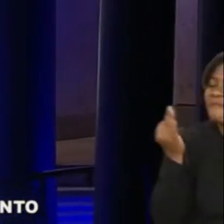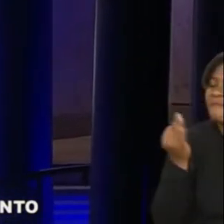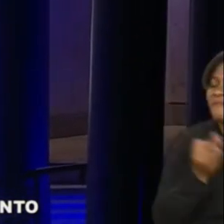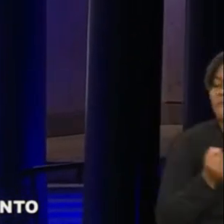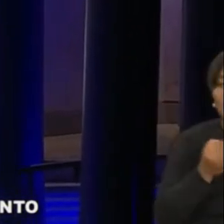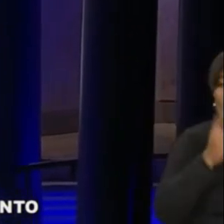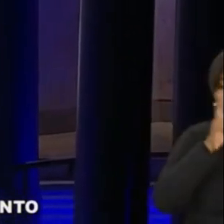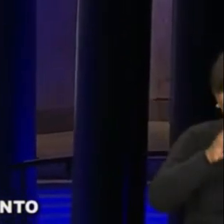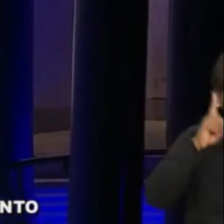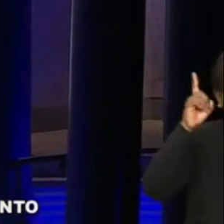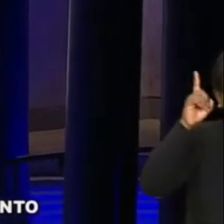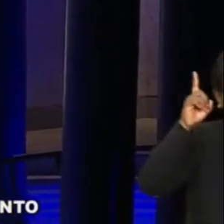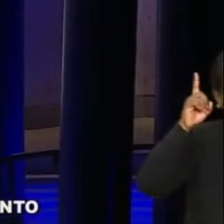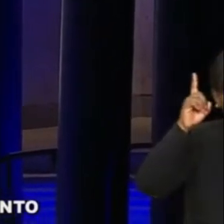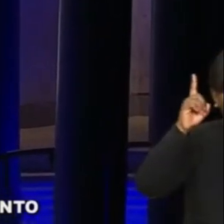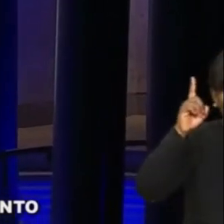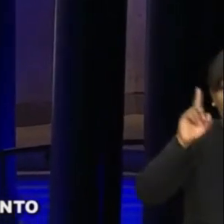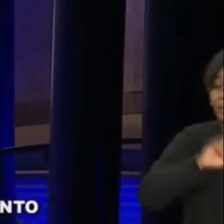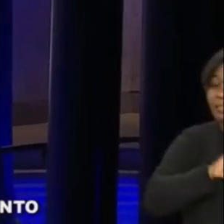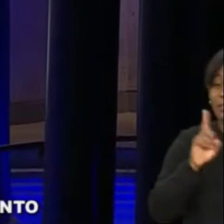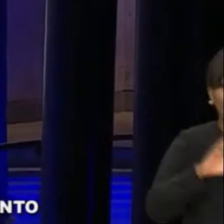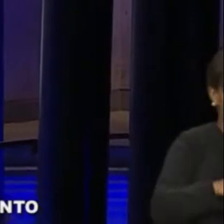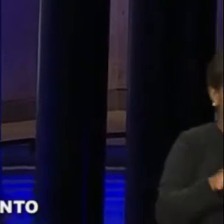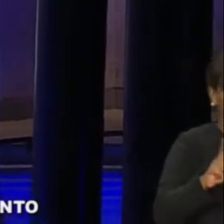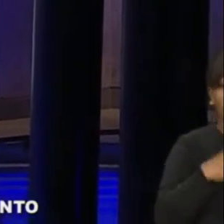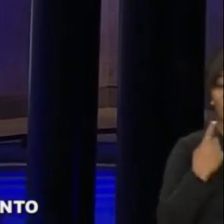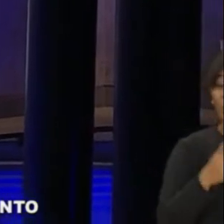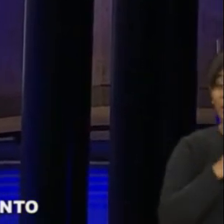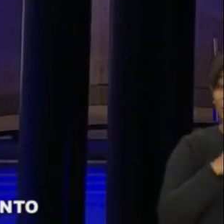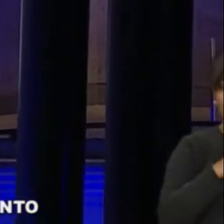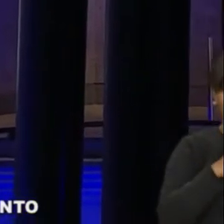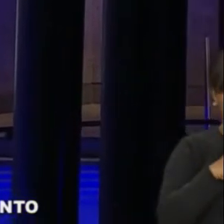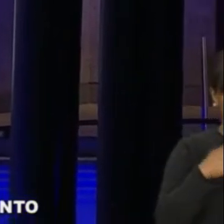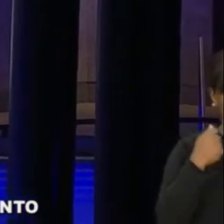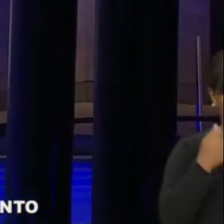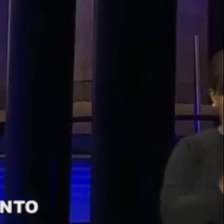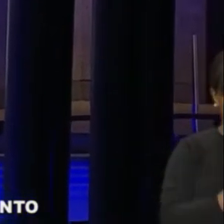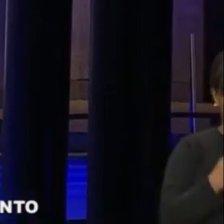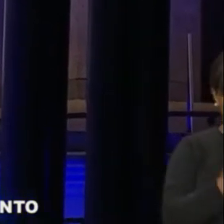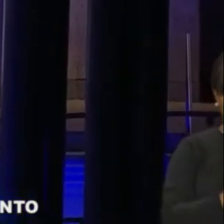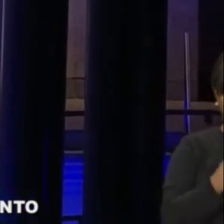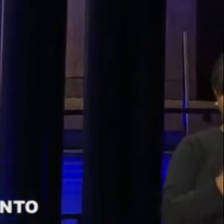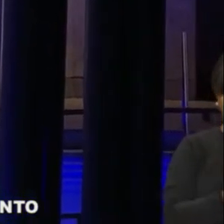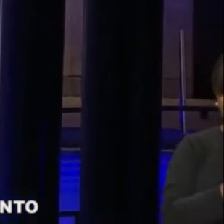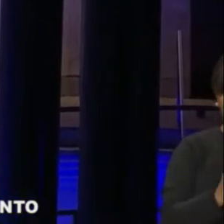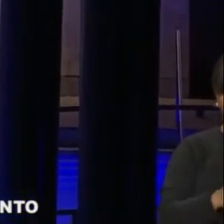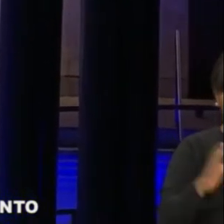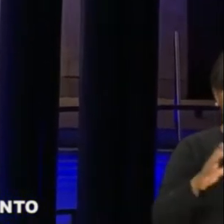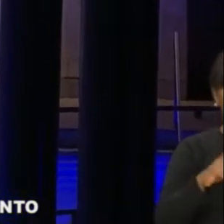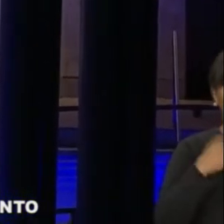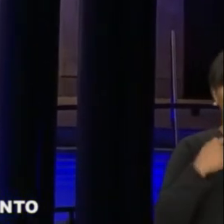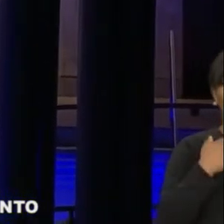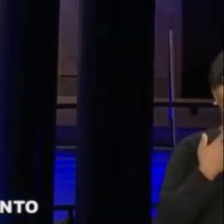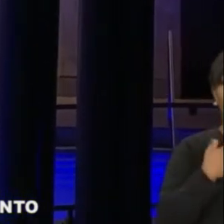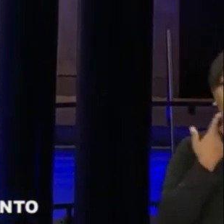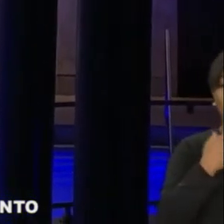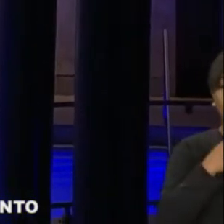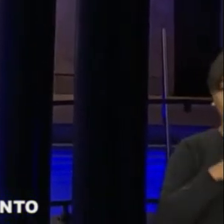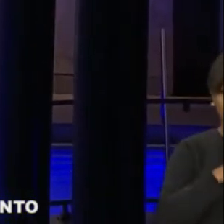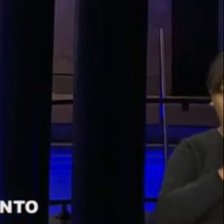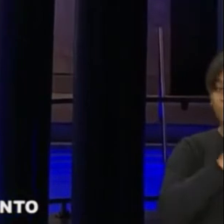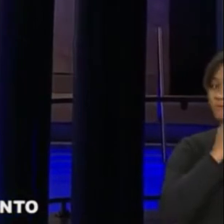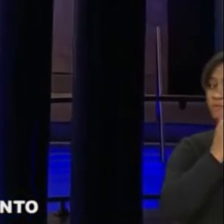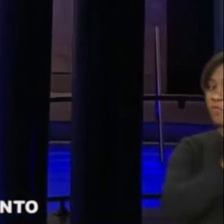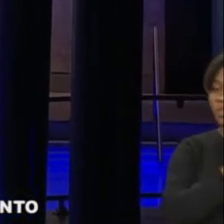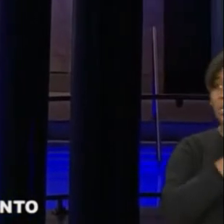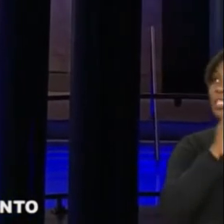ele não deixa nós passarmos por lutas acima das nossas condições, das nossas forças. Ele não